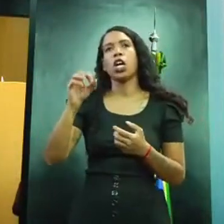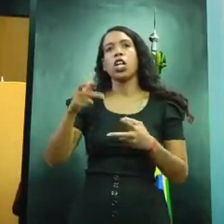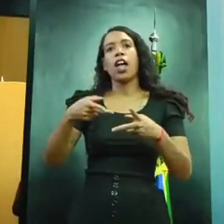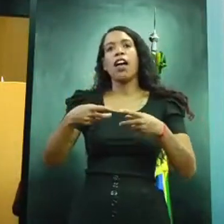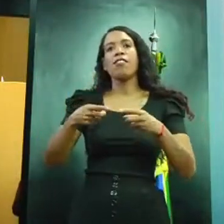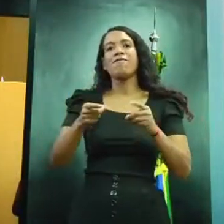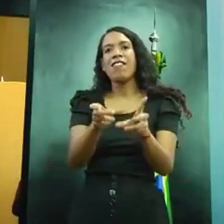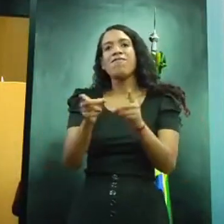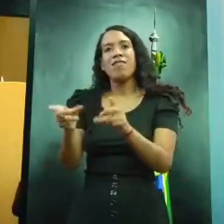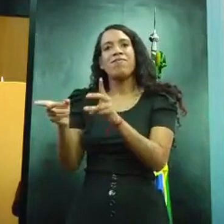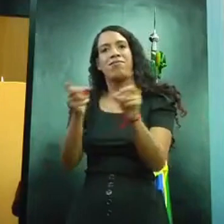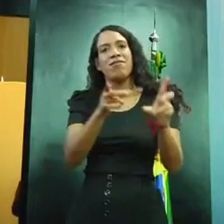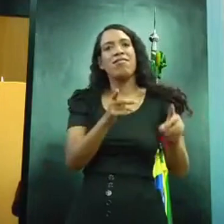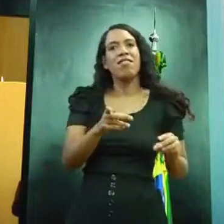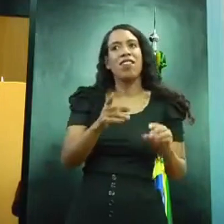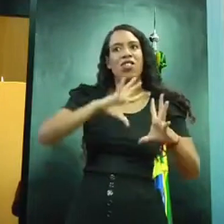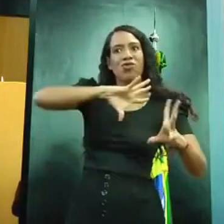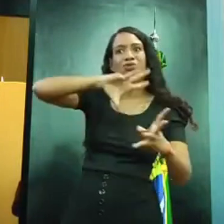global.